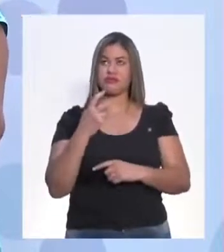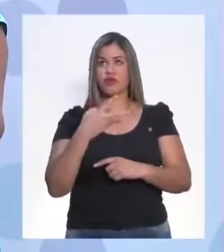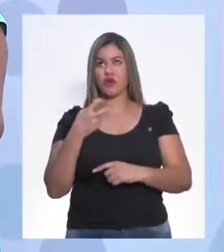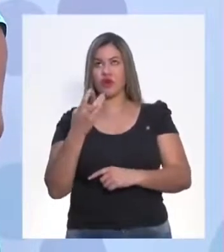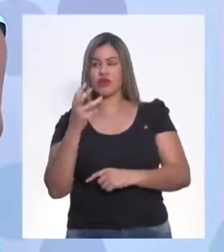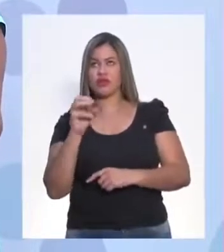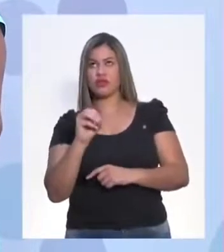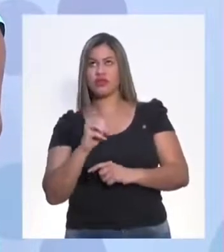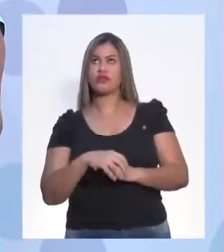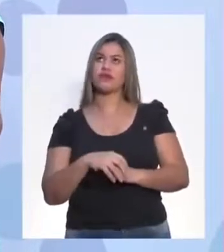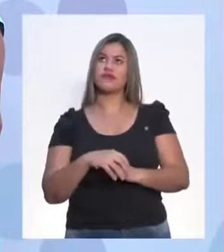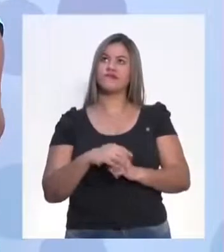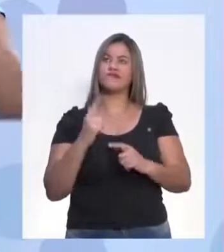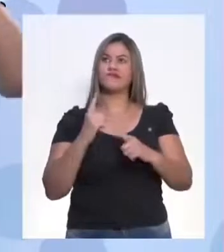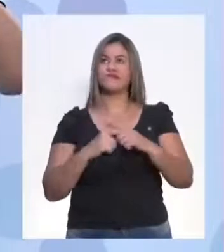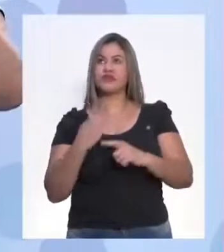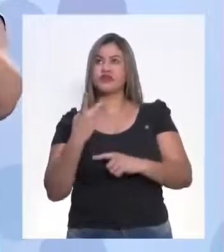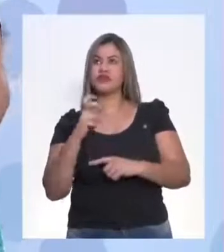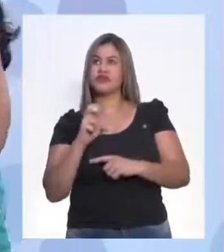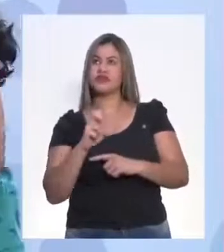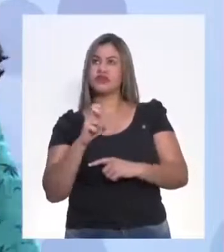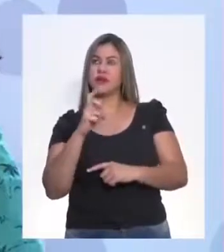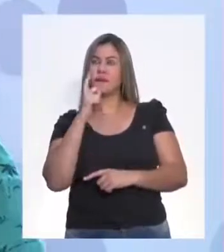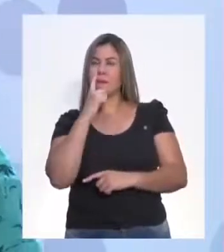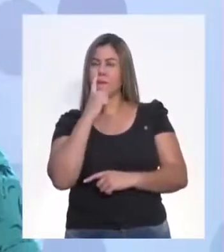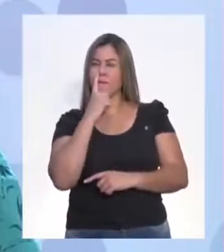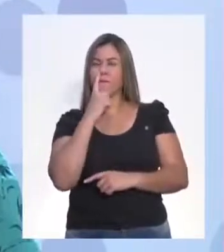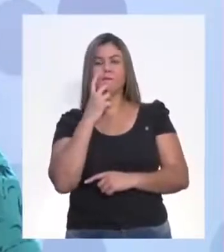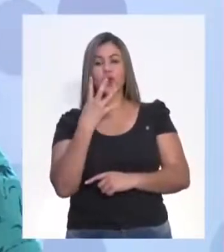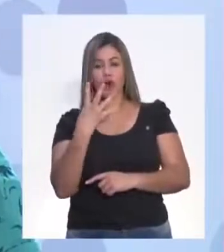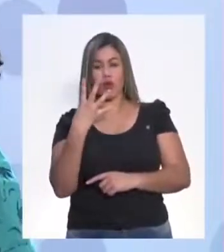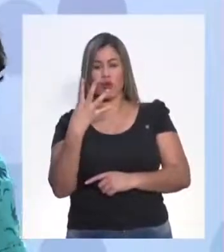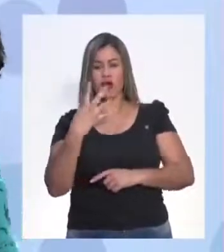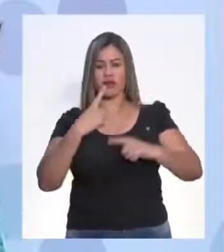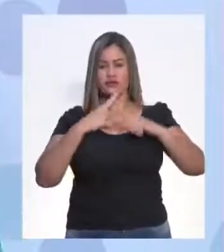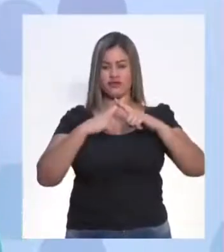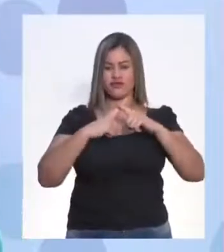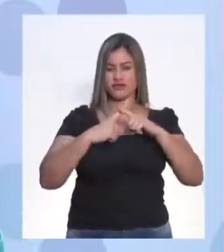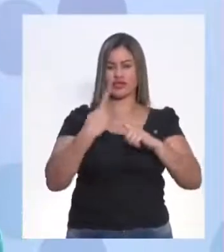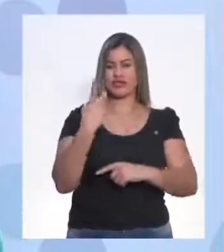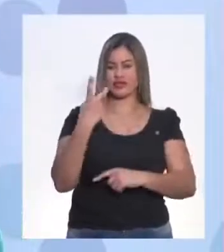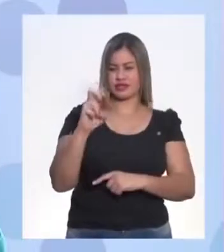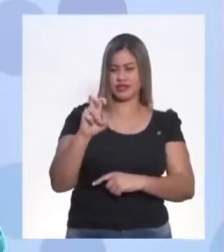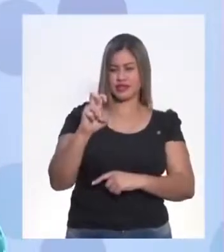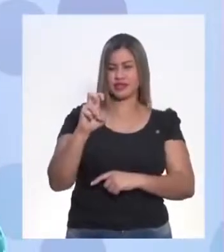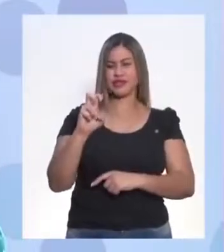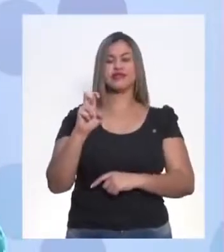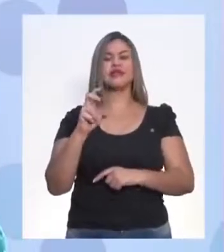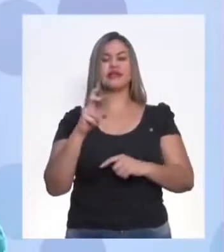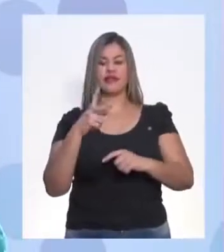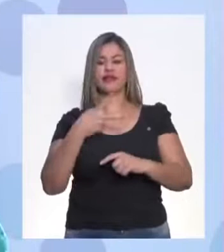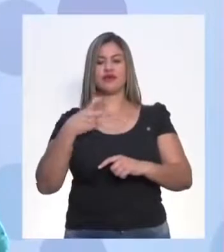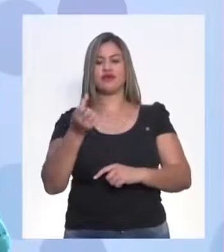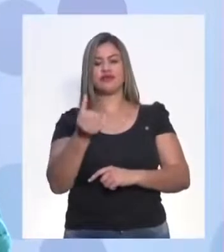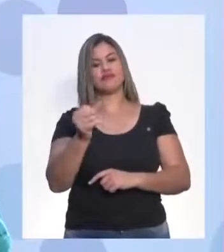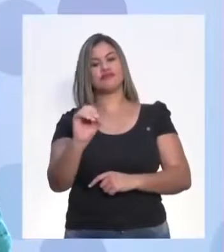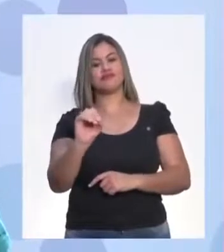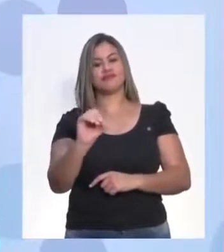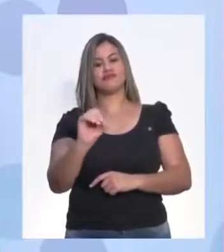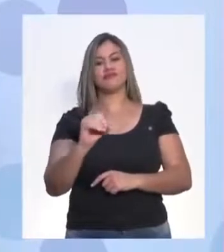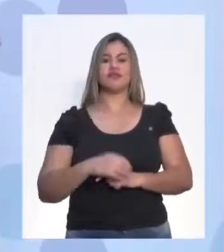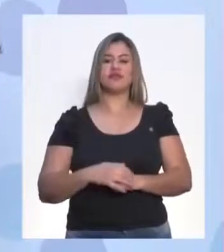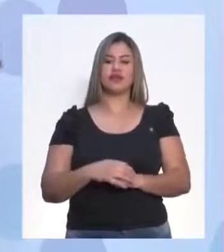15, 45. Mais 15, 60. Então, 4 vezes. 4 vezes 15, 60.